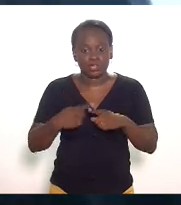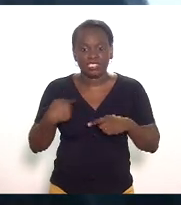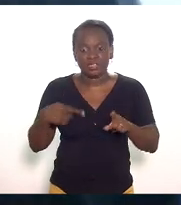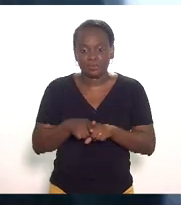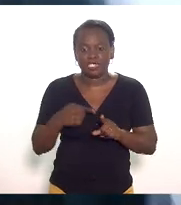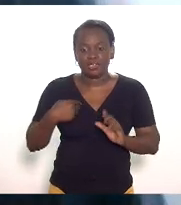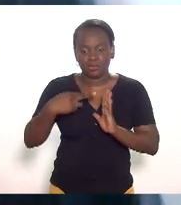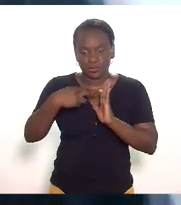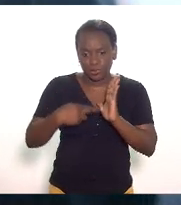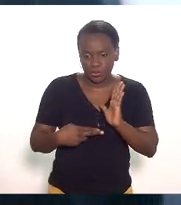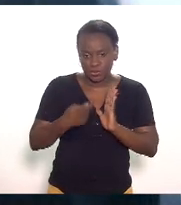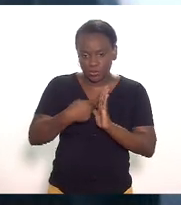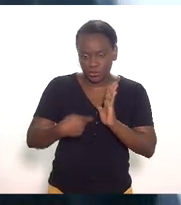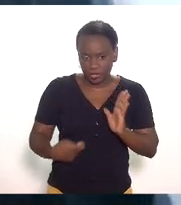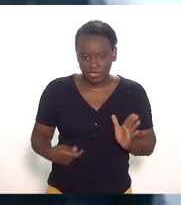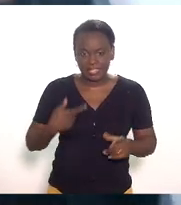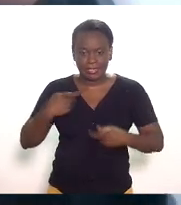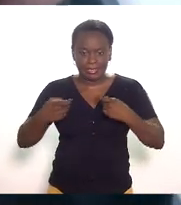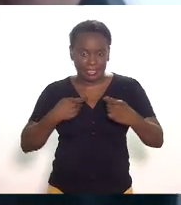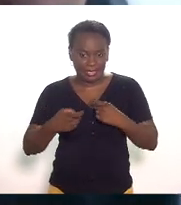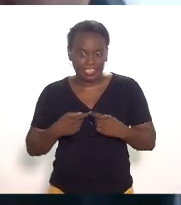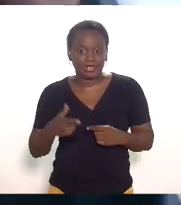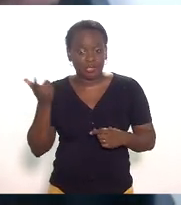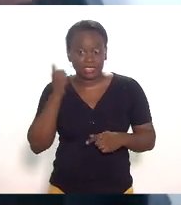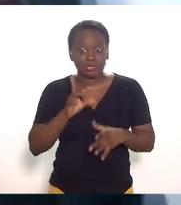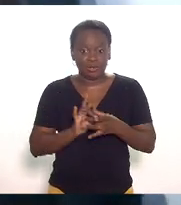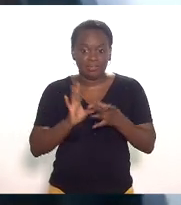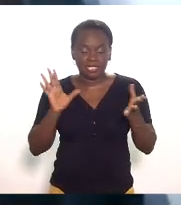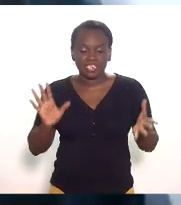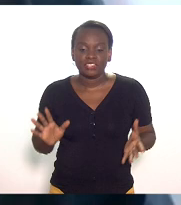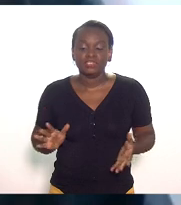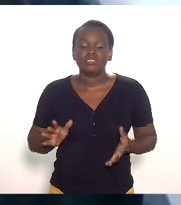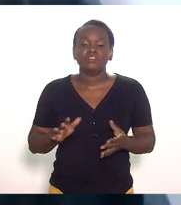relator, né? E foi uma guerra garantir essa liberdade.